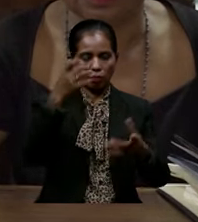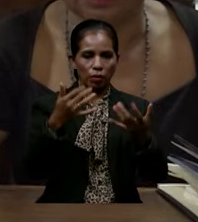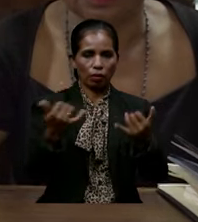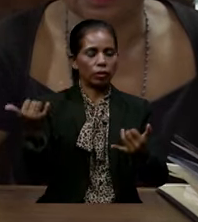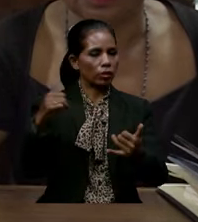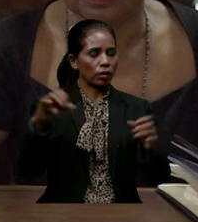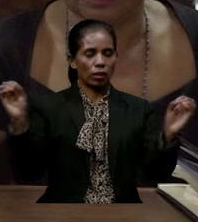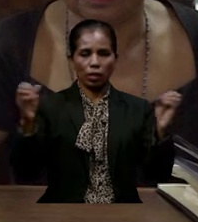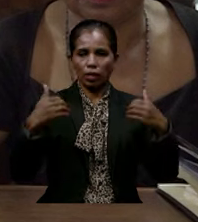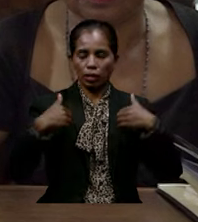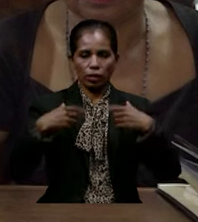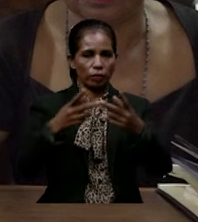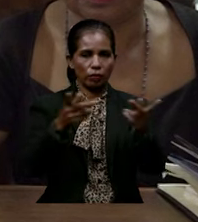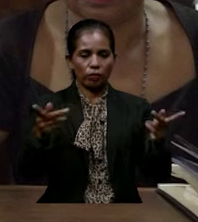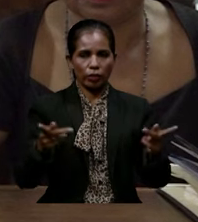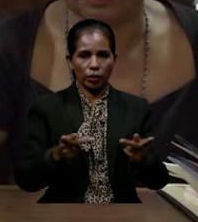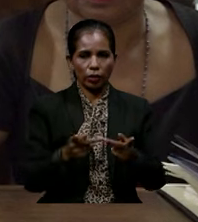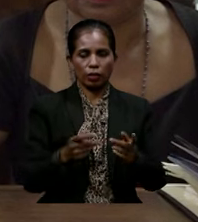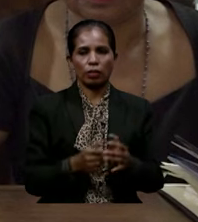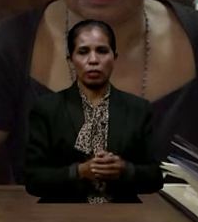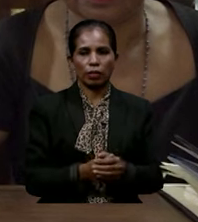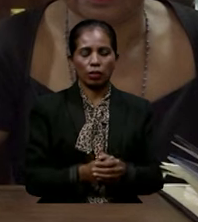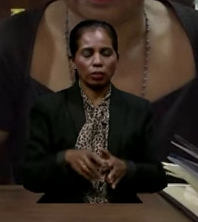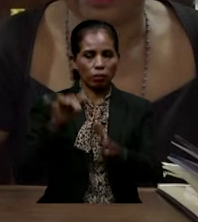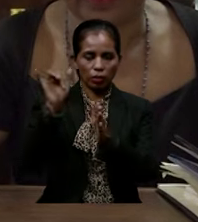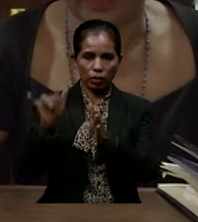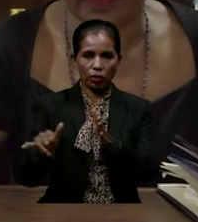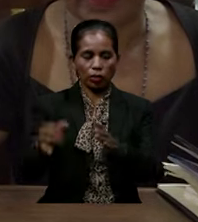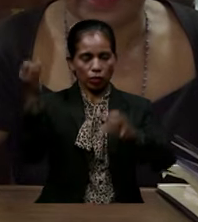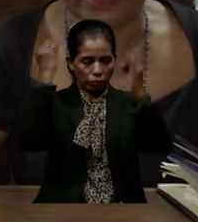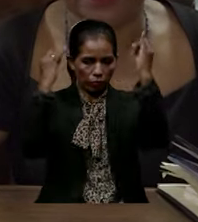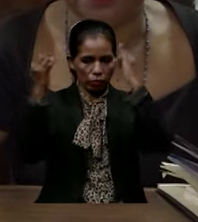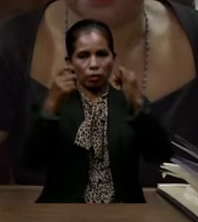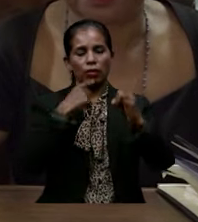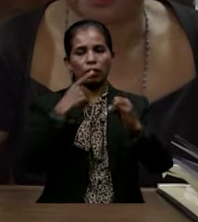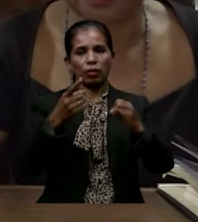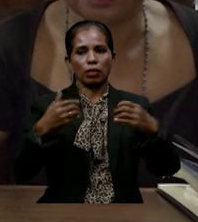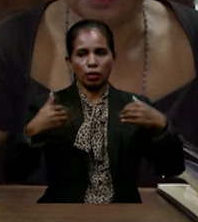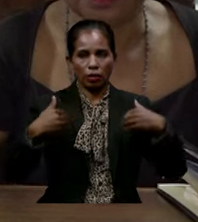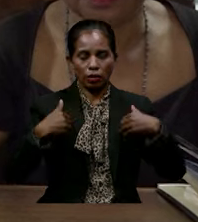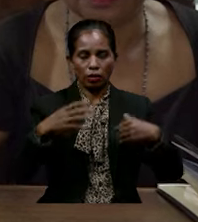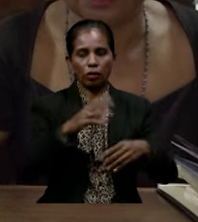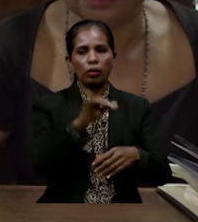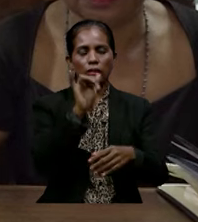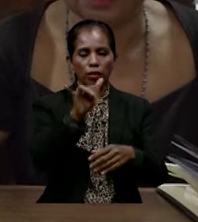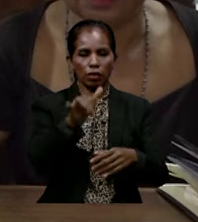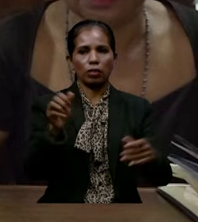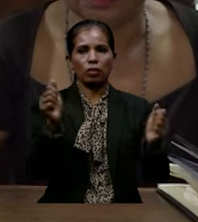laia fate a tu hela informação já tem que estar iha a concordância ruma